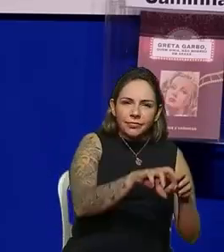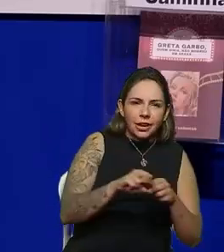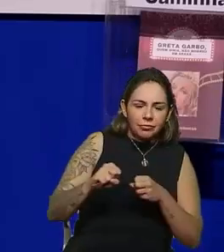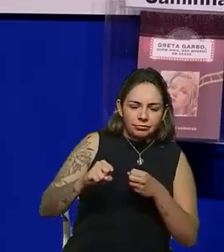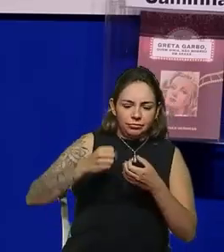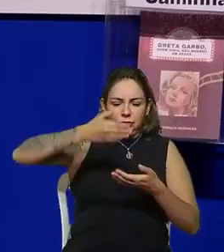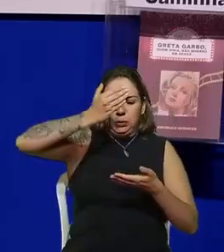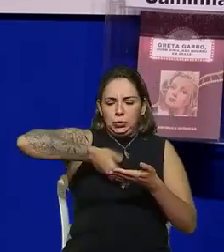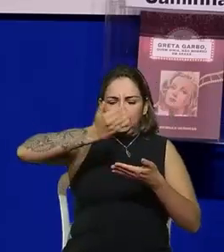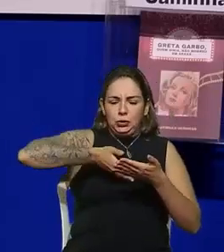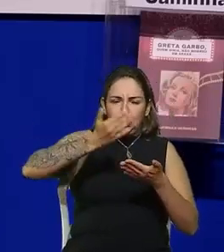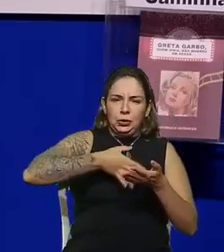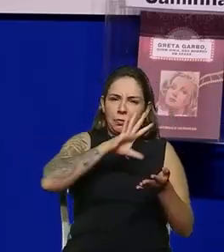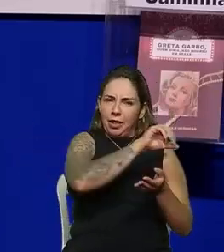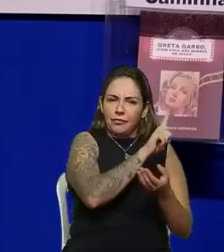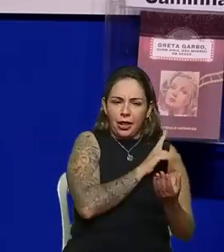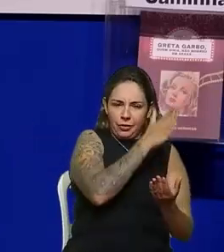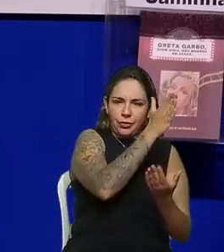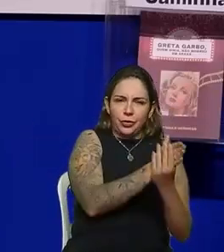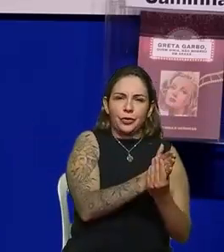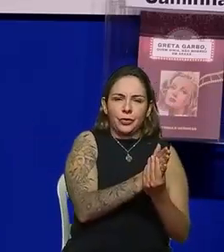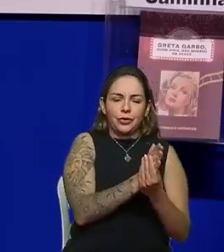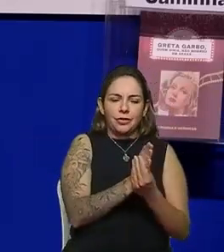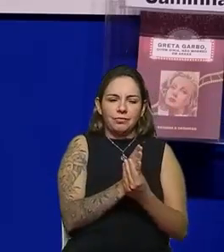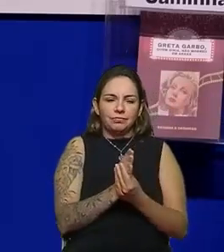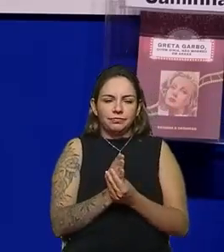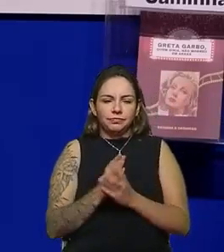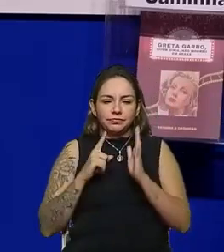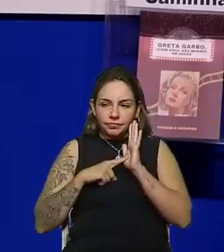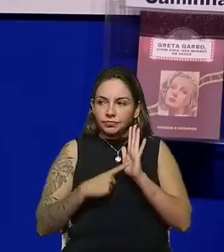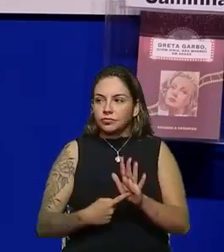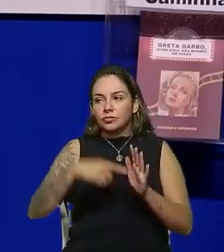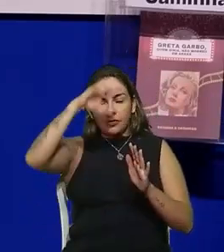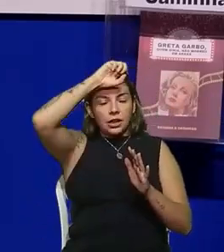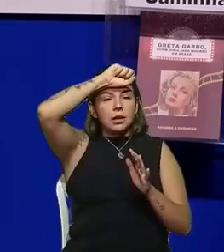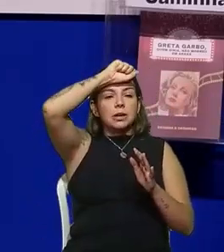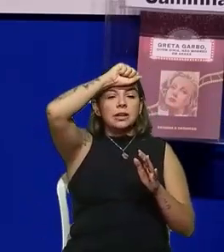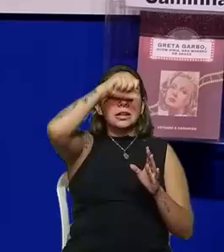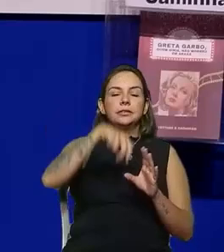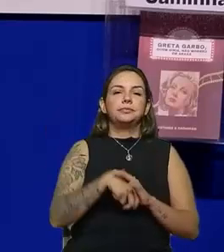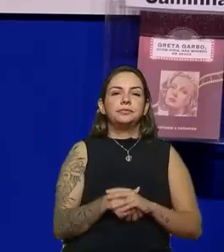e lia os verbetes, e isso era uma forma de aprendizado